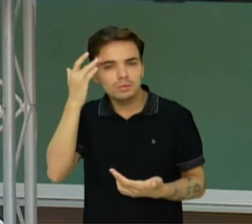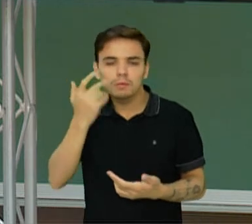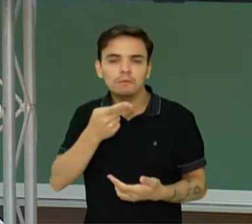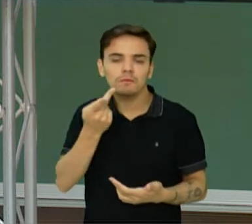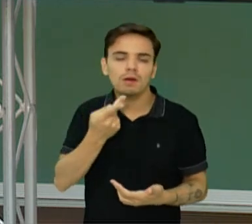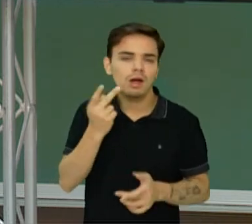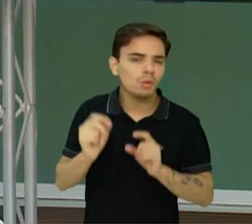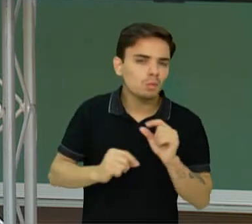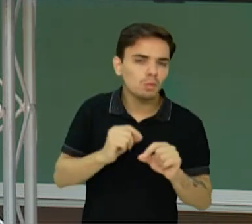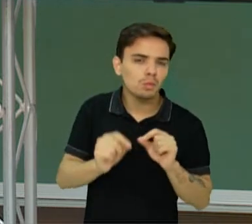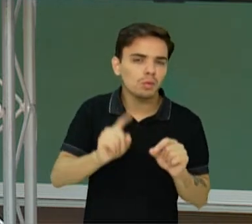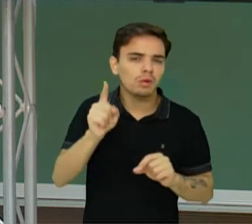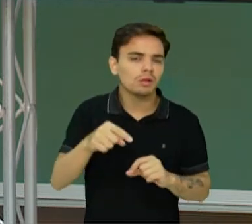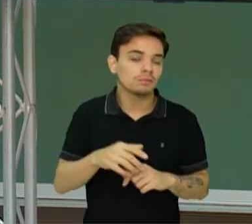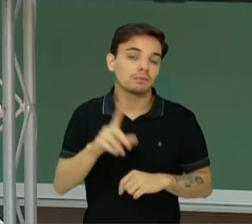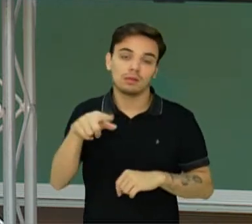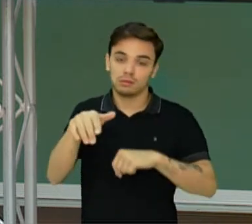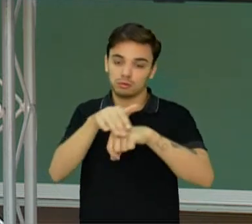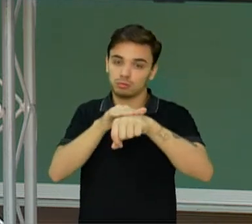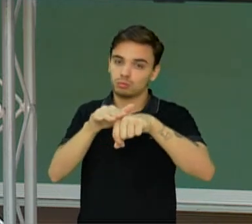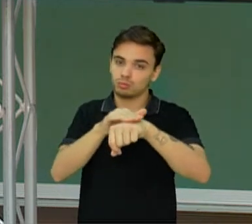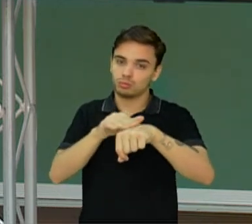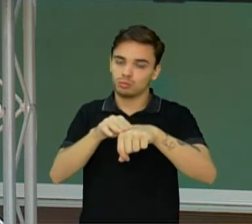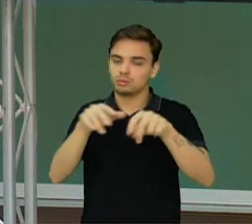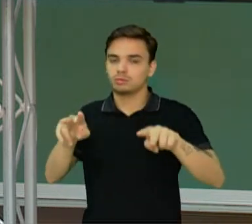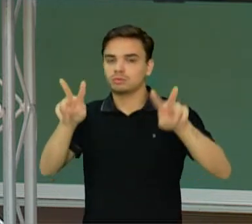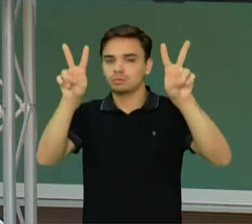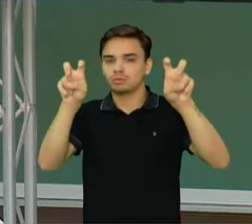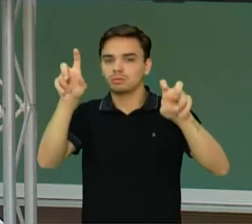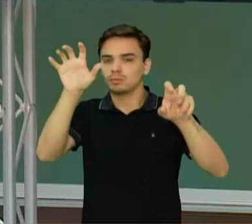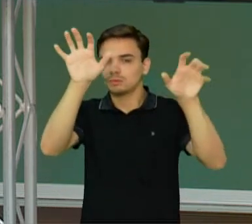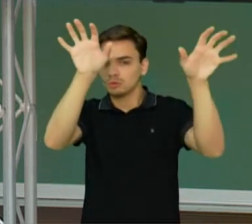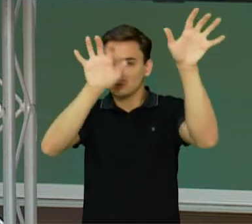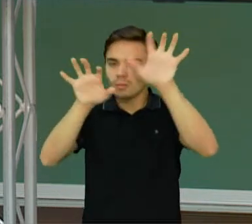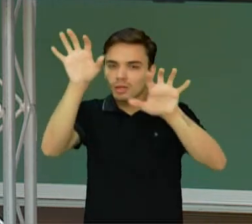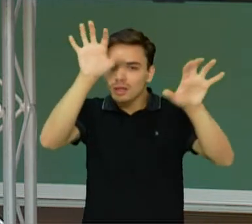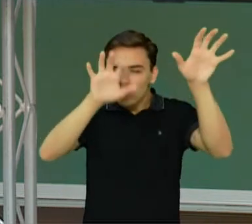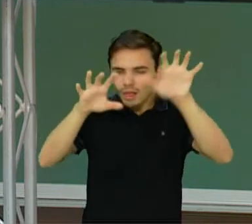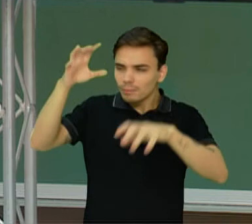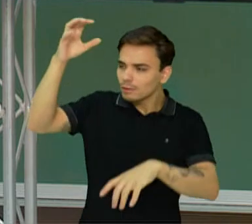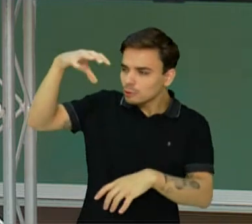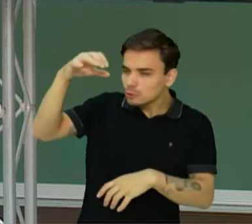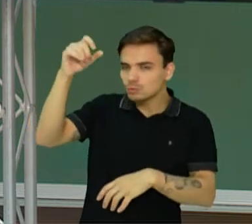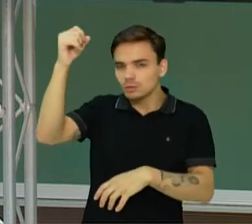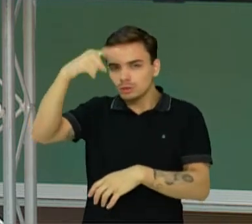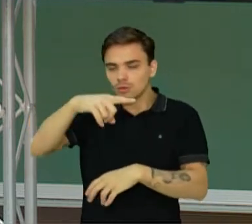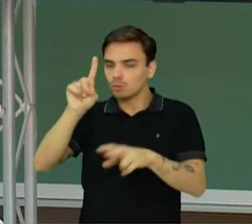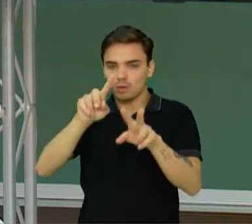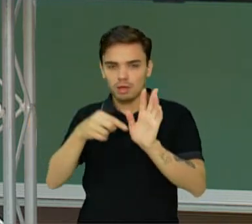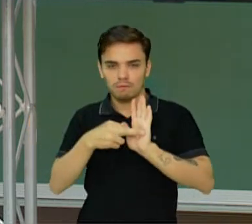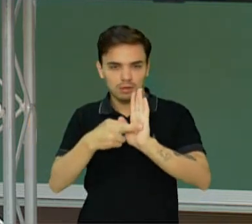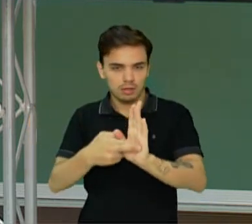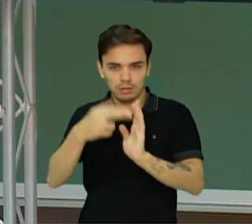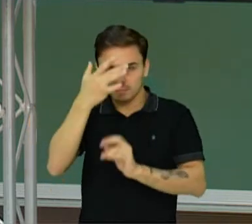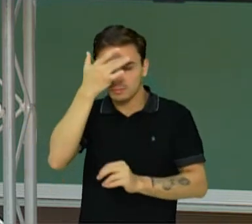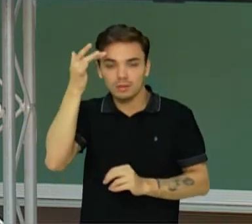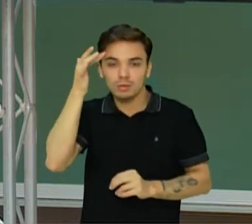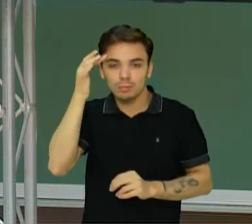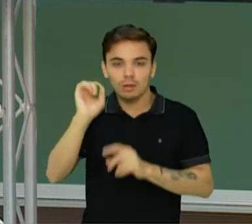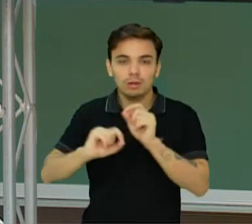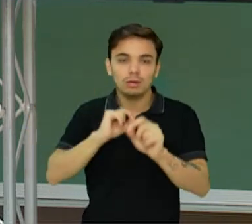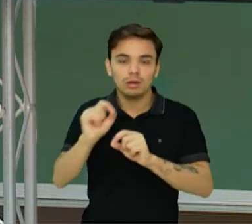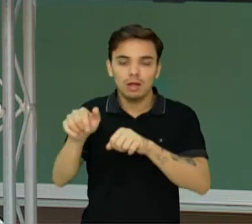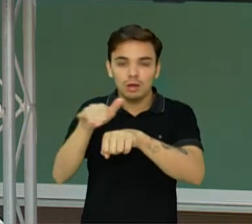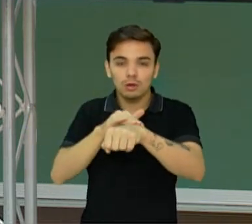é essa? Essas conversas aí que a gente está falando, no caso aqui do texto sobre o clima. Então, a gente não está se referindo a uma pessoa, a gente está se referindo